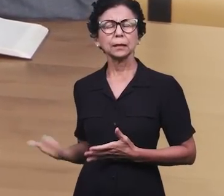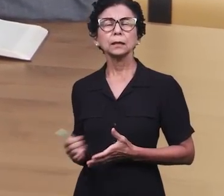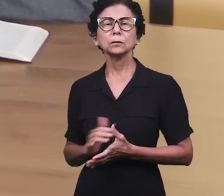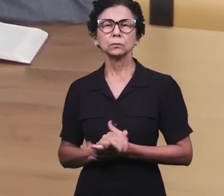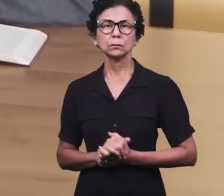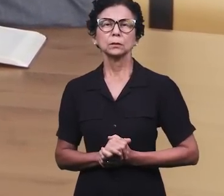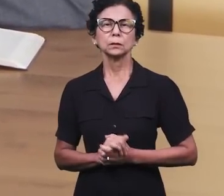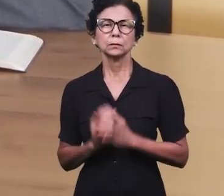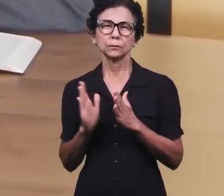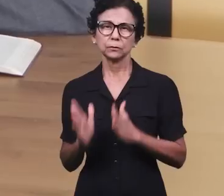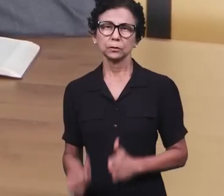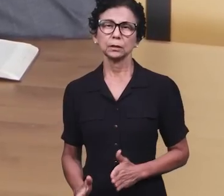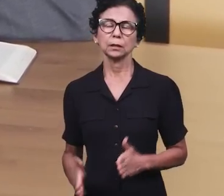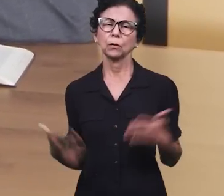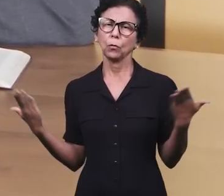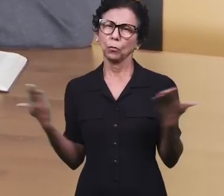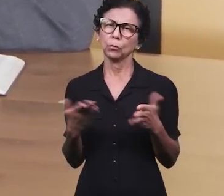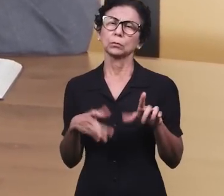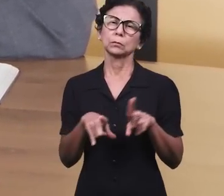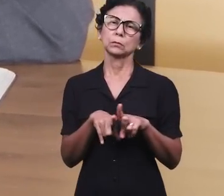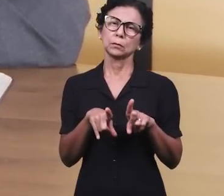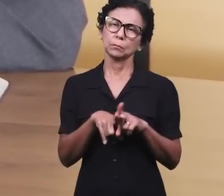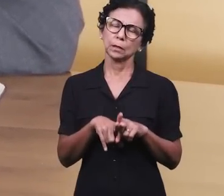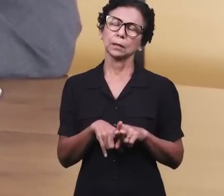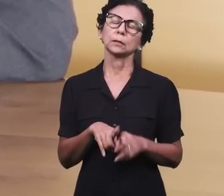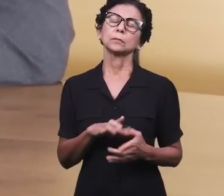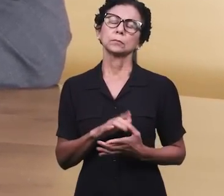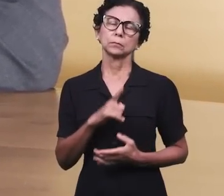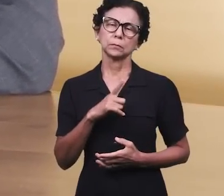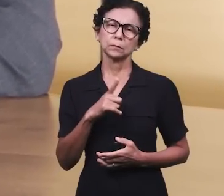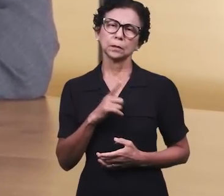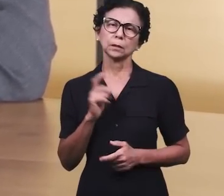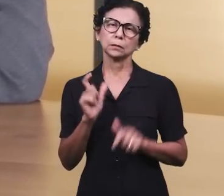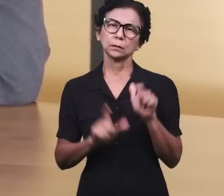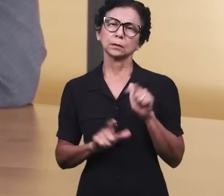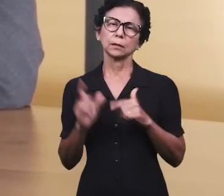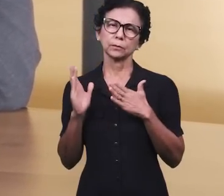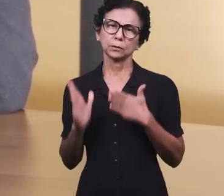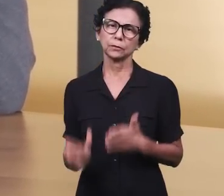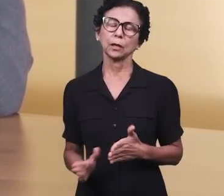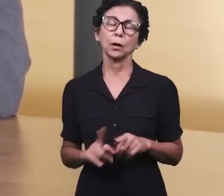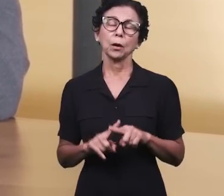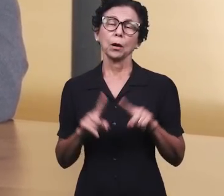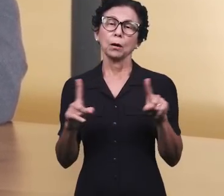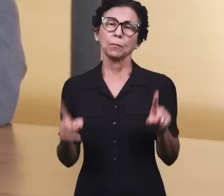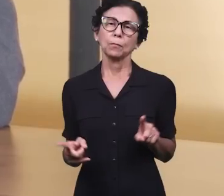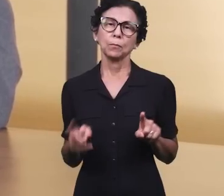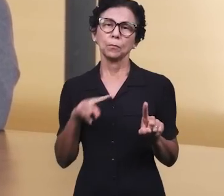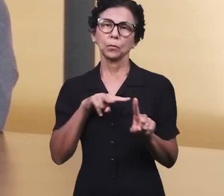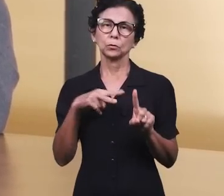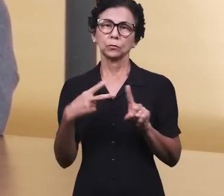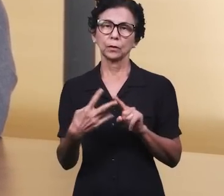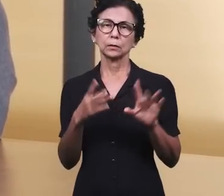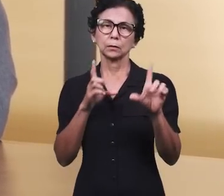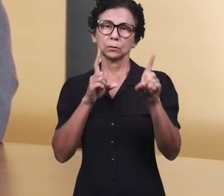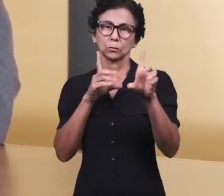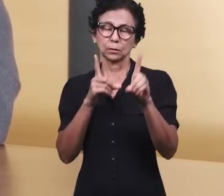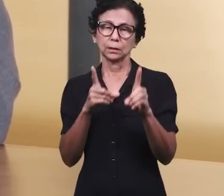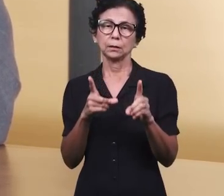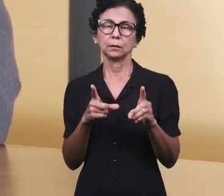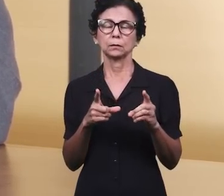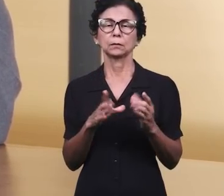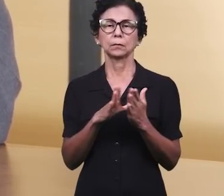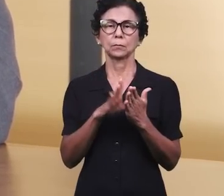questão de servos que foram bem formados no passado, também no presente nós temos muitos exemplos. Mas partindo para o